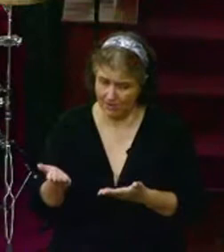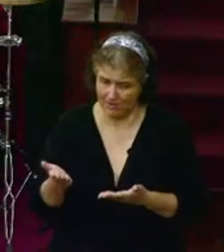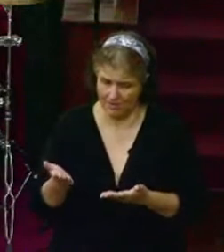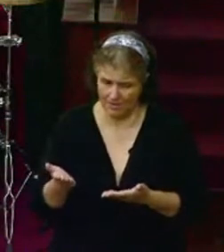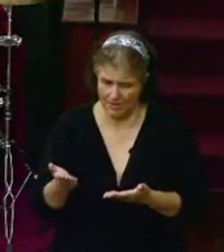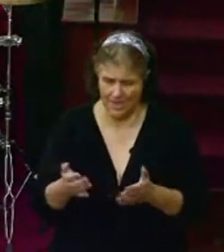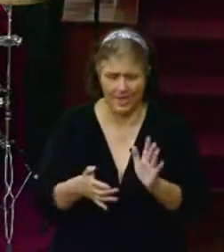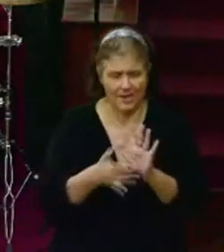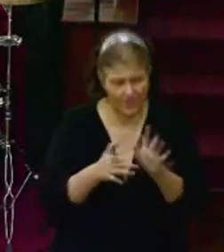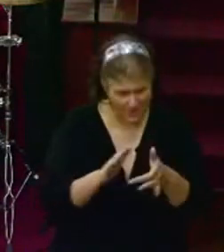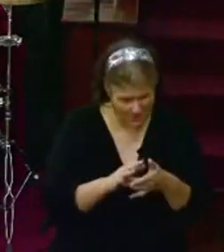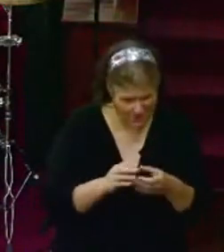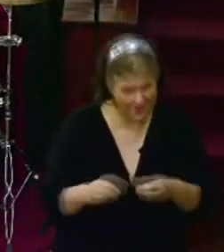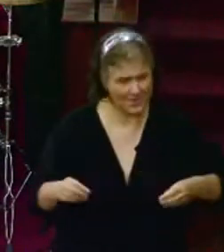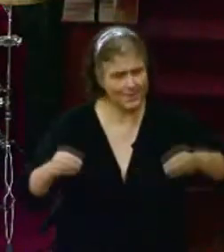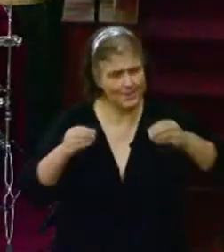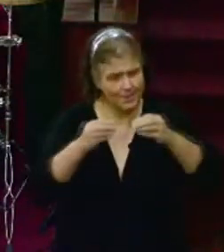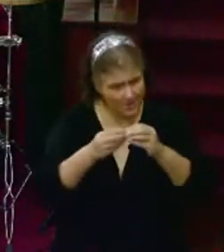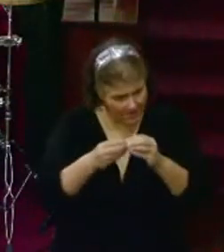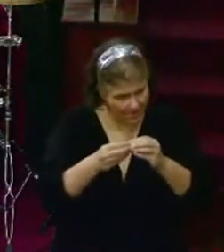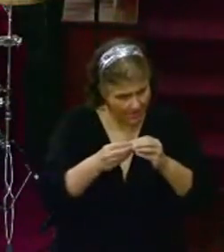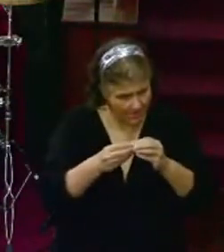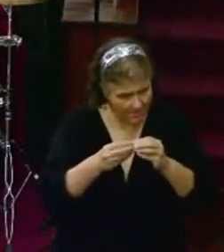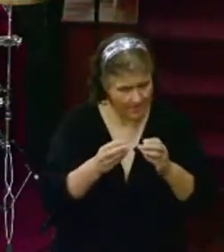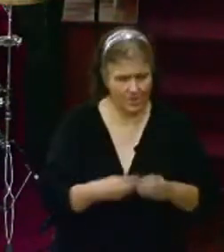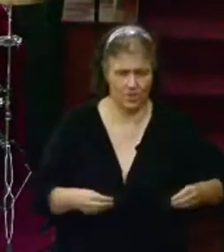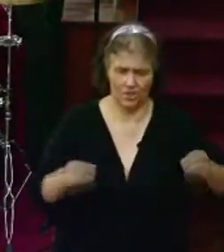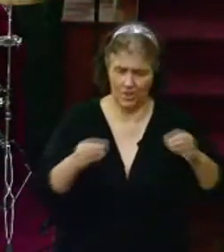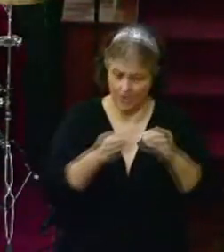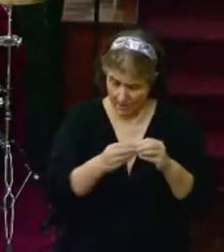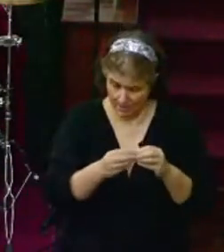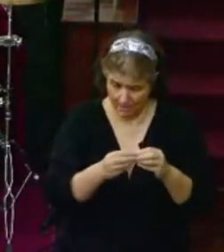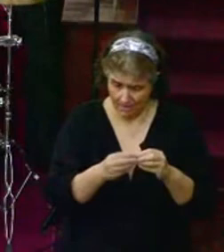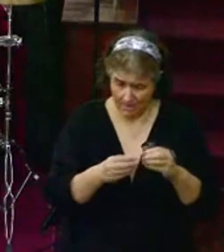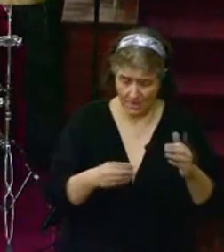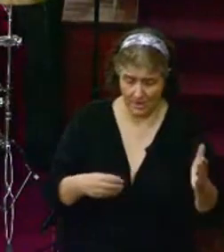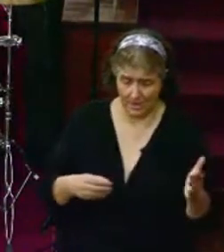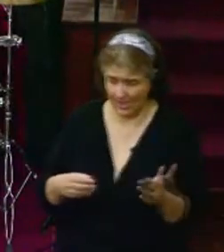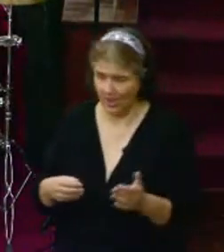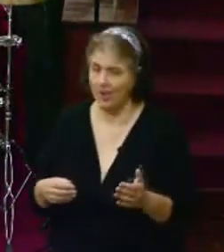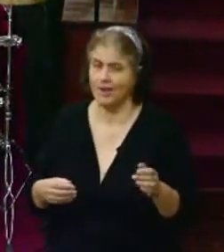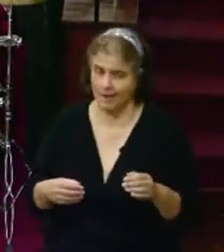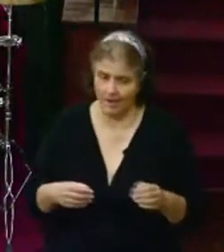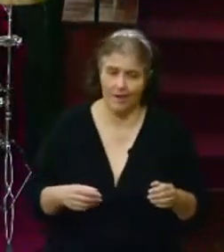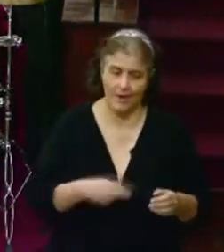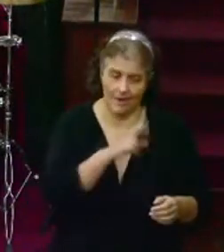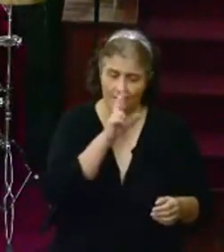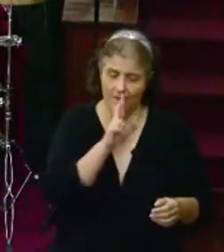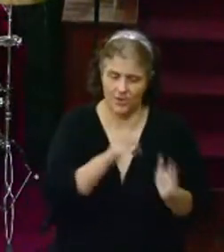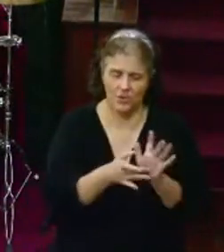casa? Realmente será que este homem, ele é digno de que Jesus atenda ao seu pedido e ao seu